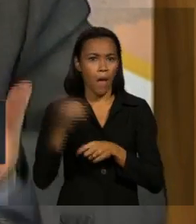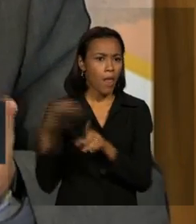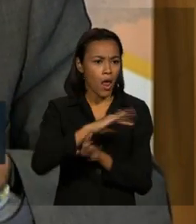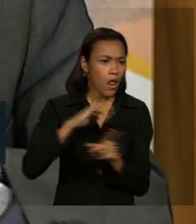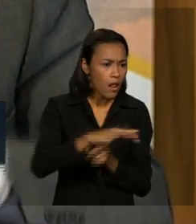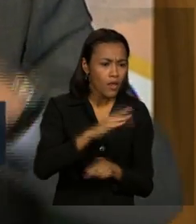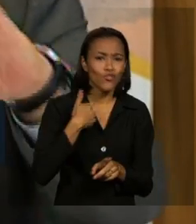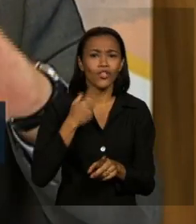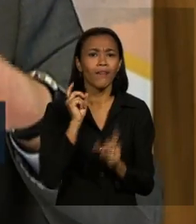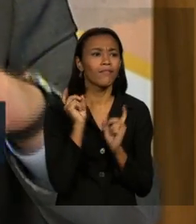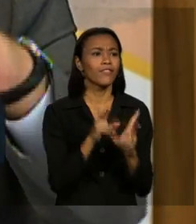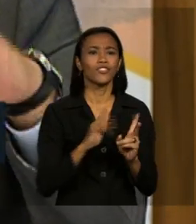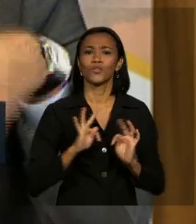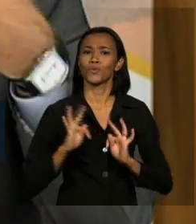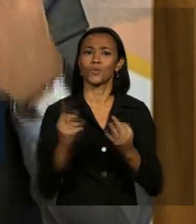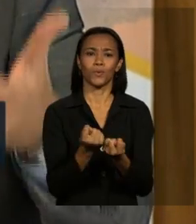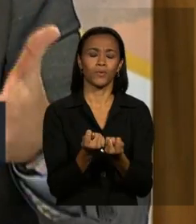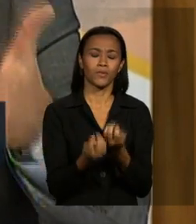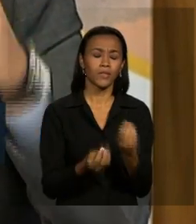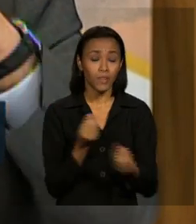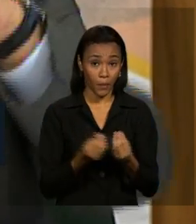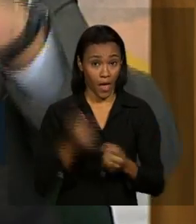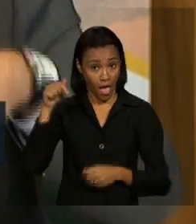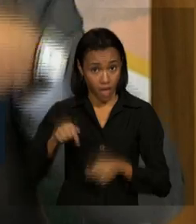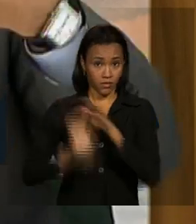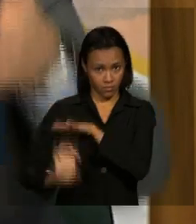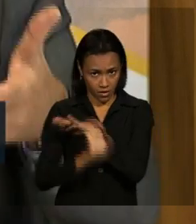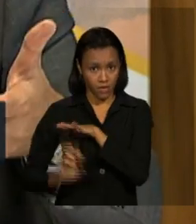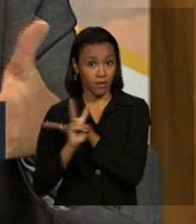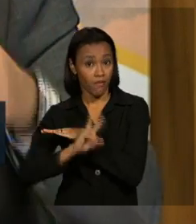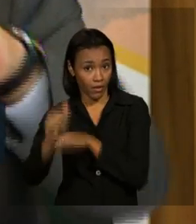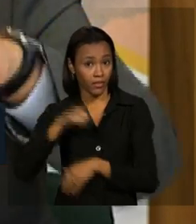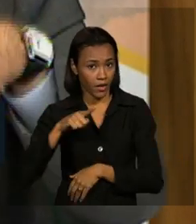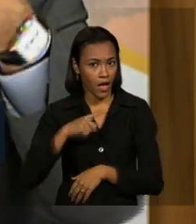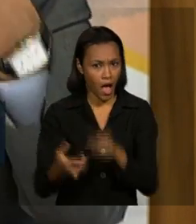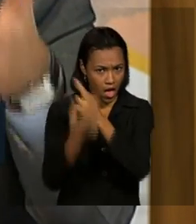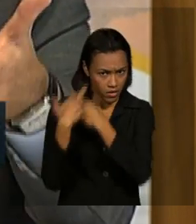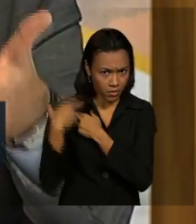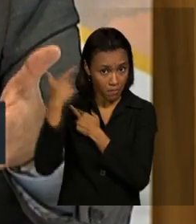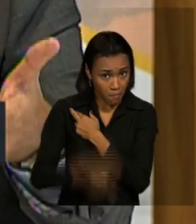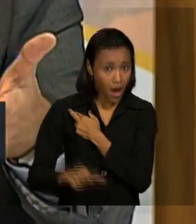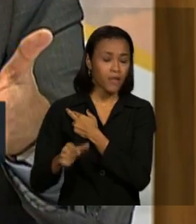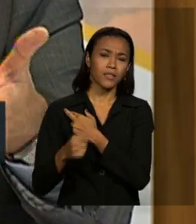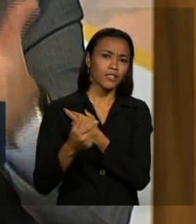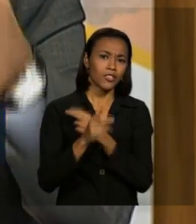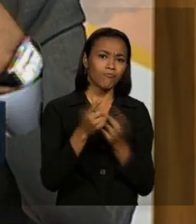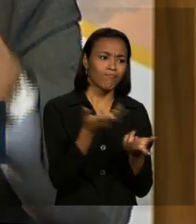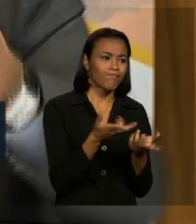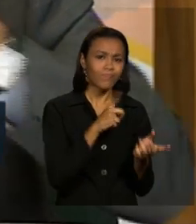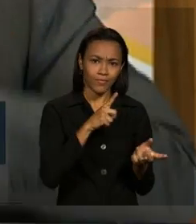já de todos esse concessionário vai ter a obrigação de ampliar essa